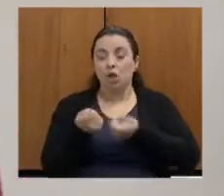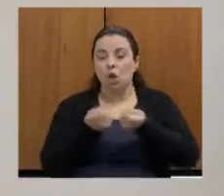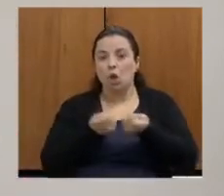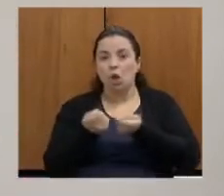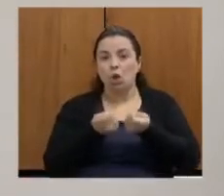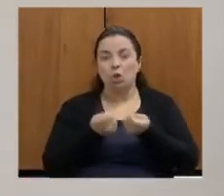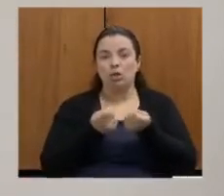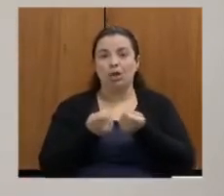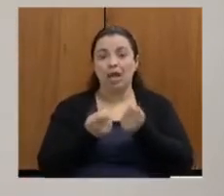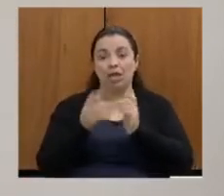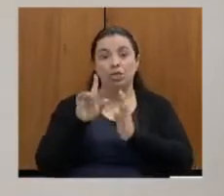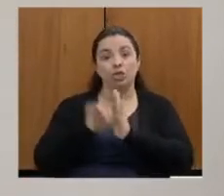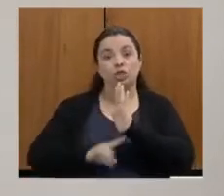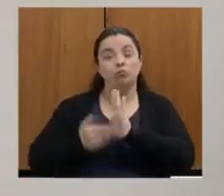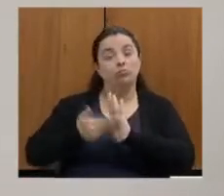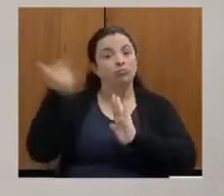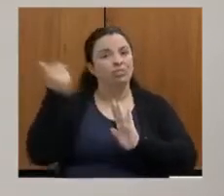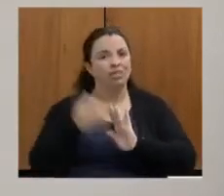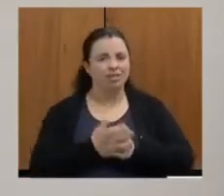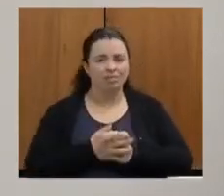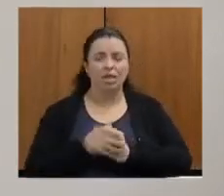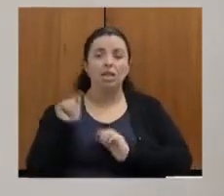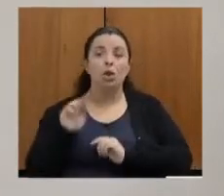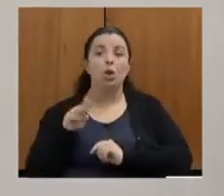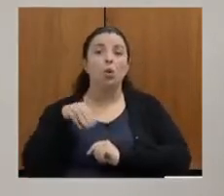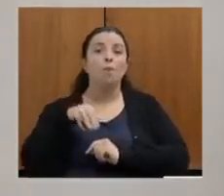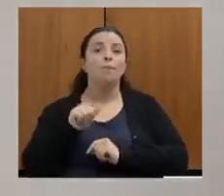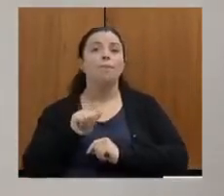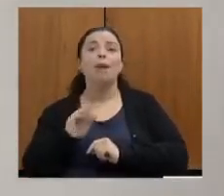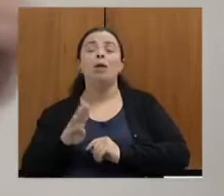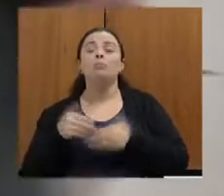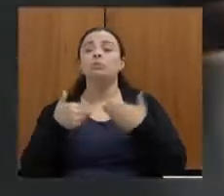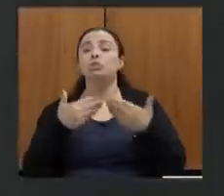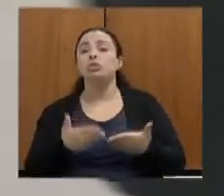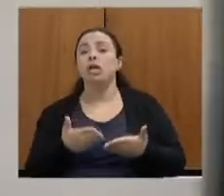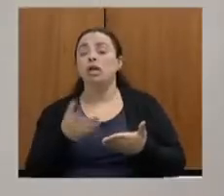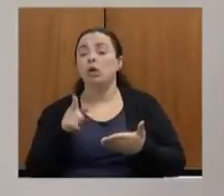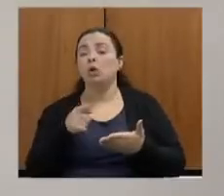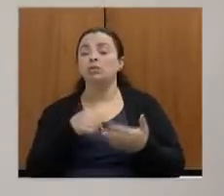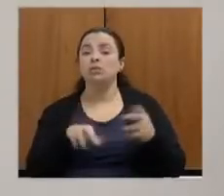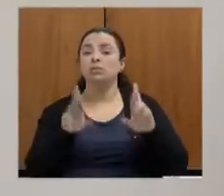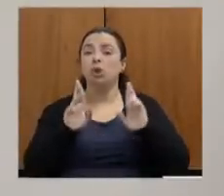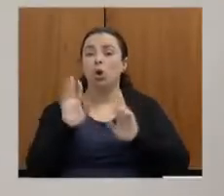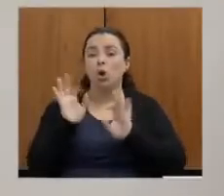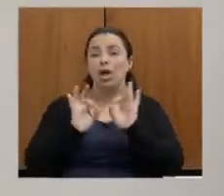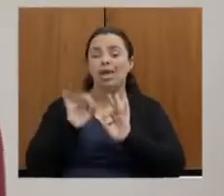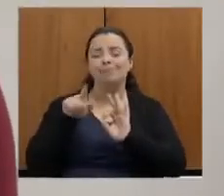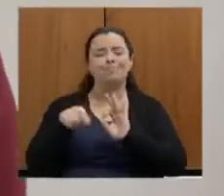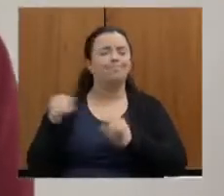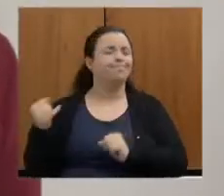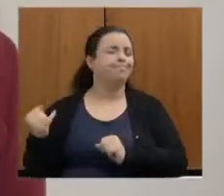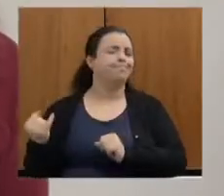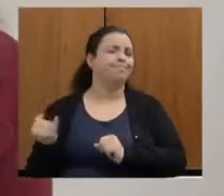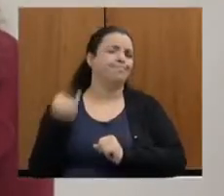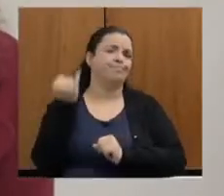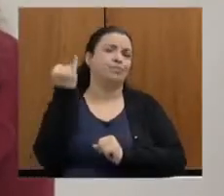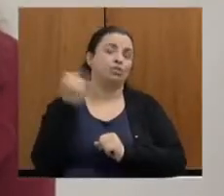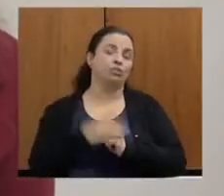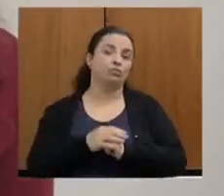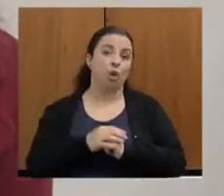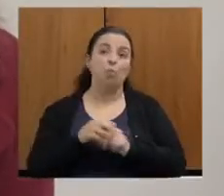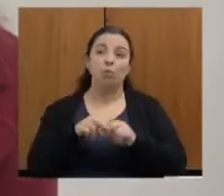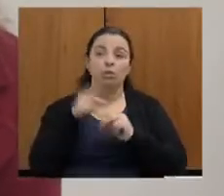e quando ele chega no território com essa tarefa organizar Ativa é essencial e por isso me lembro como